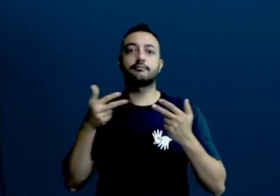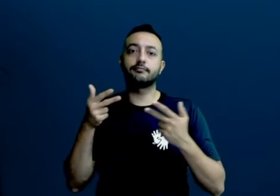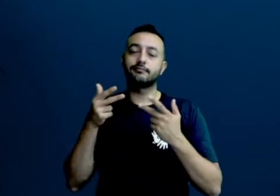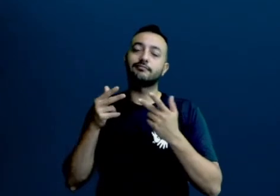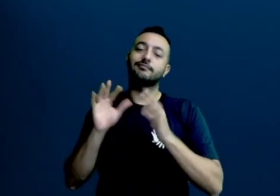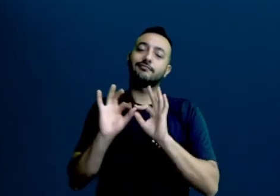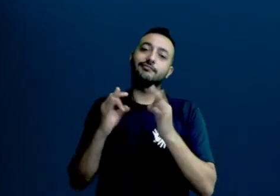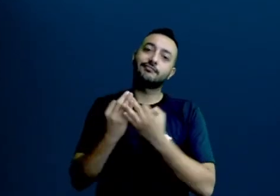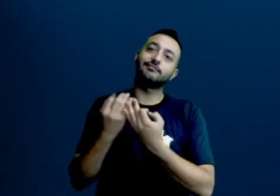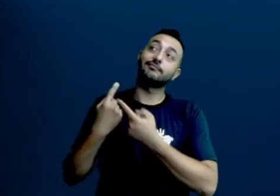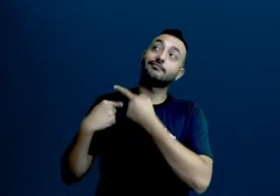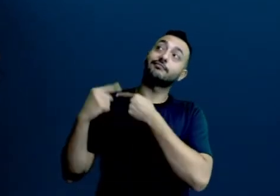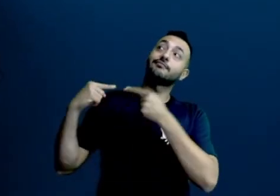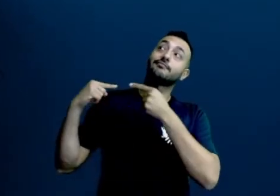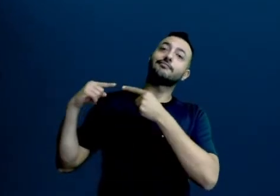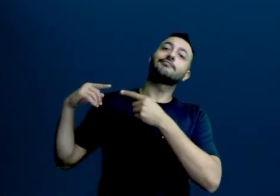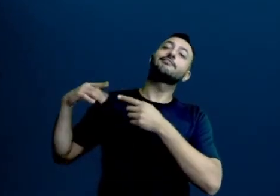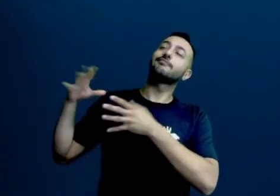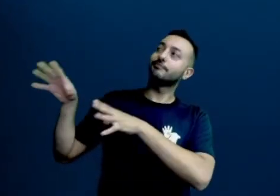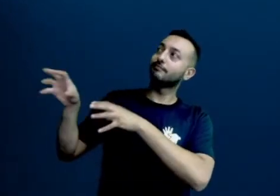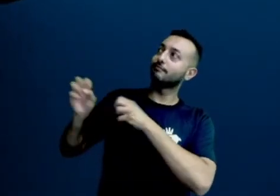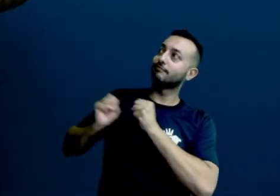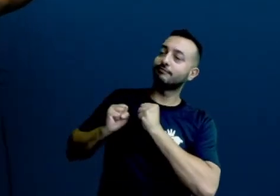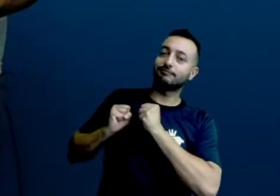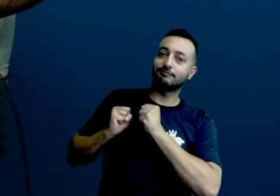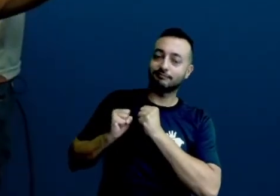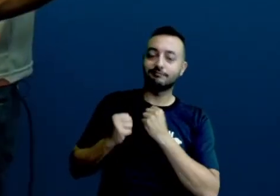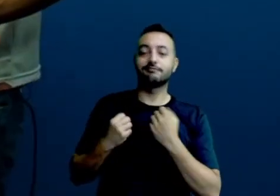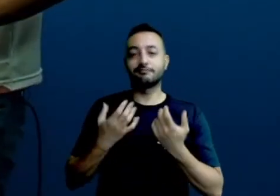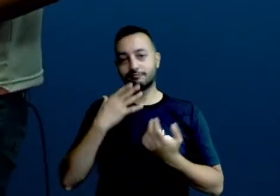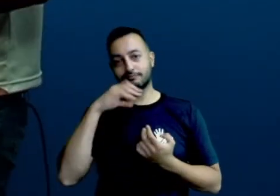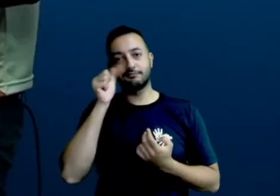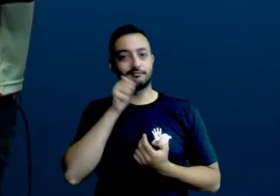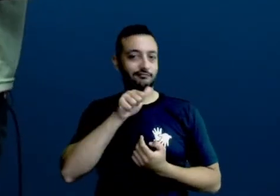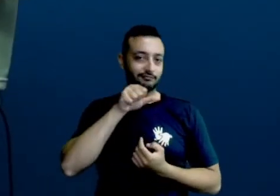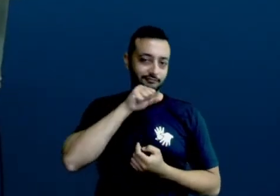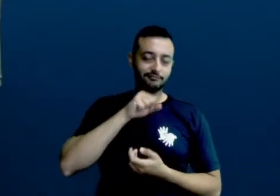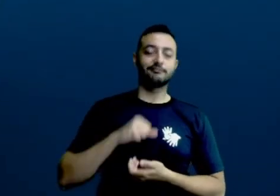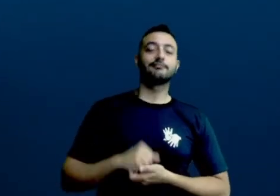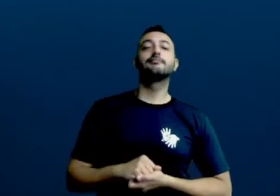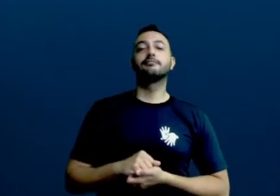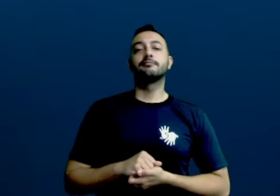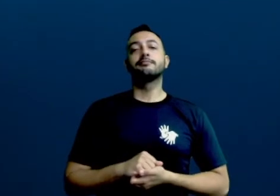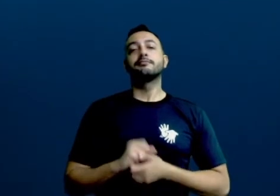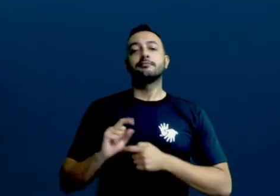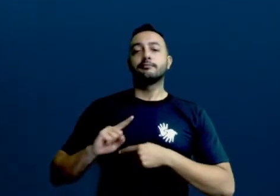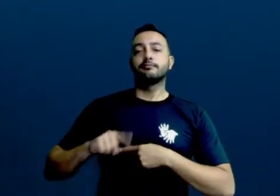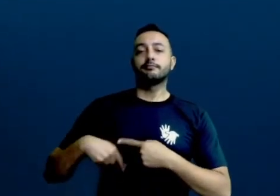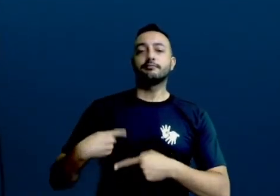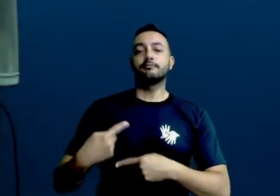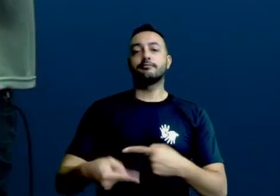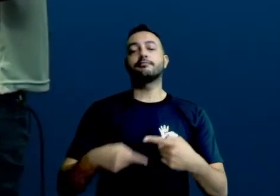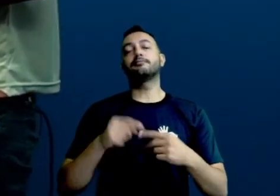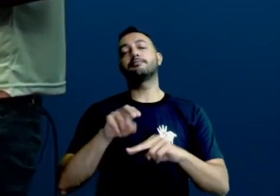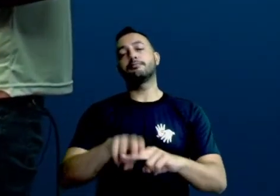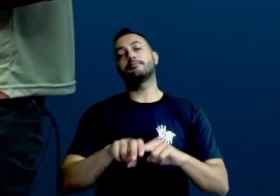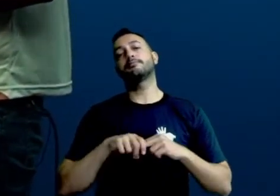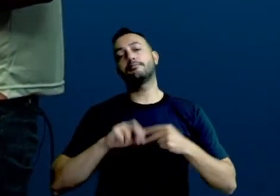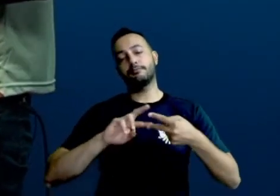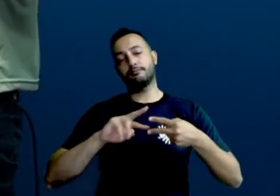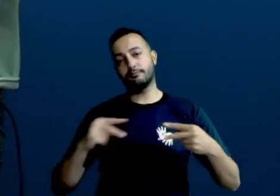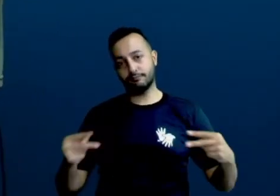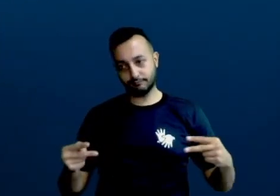nós herdamos essas características do nosso pai e da nossa mãe tá certa através dessa herança